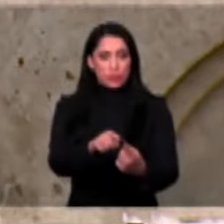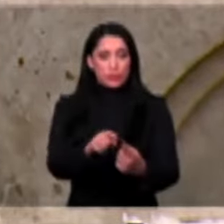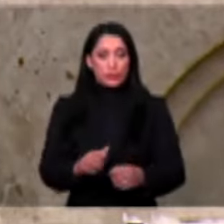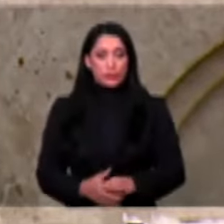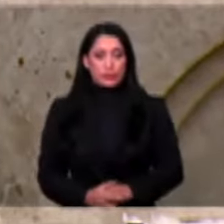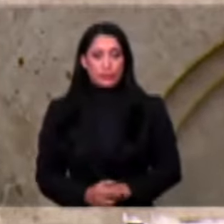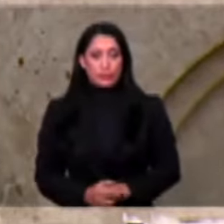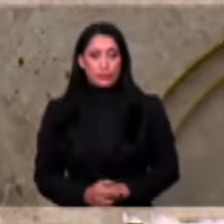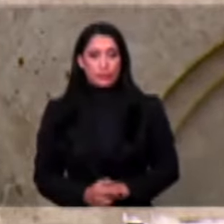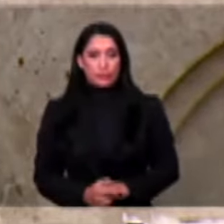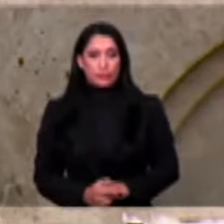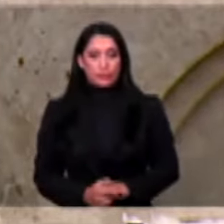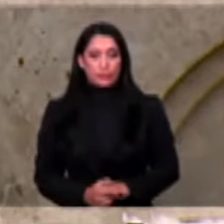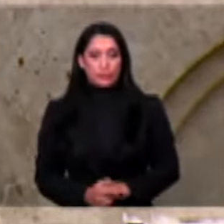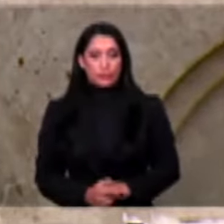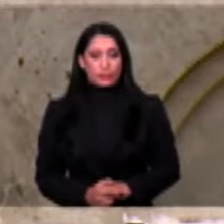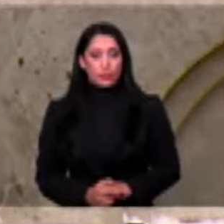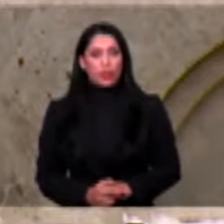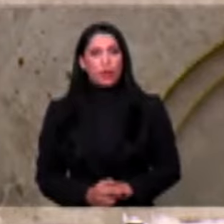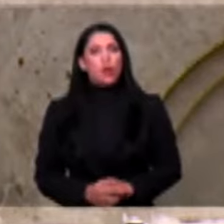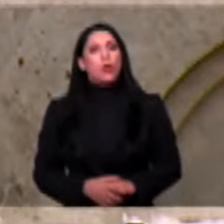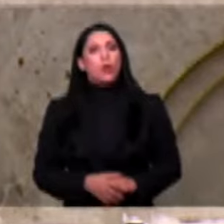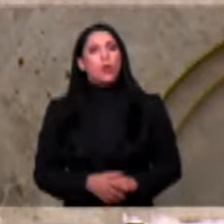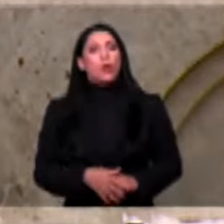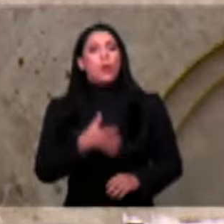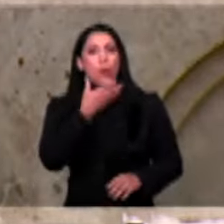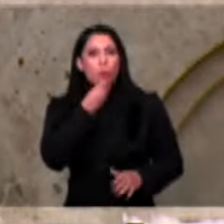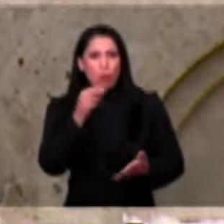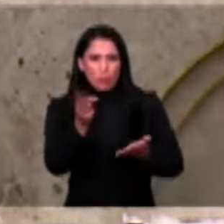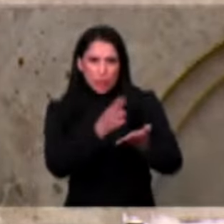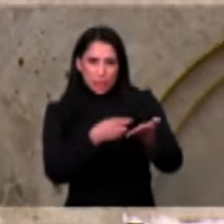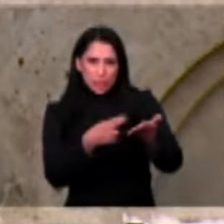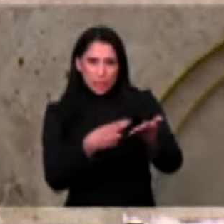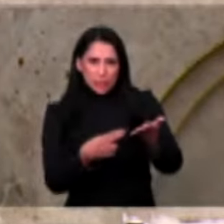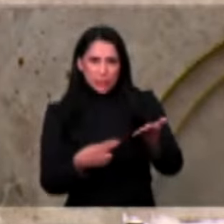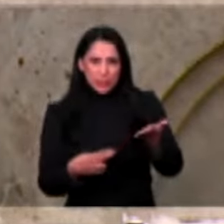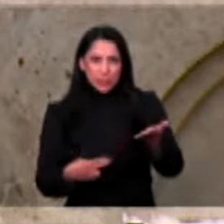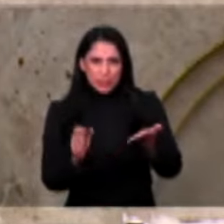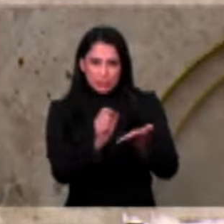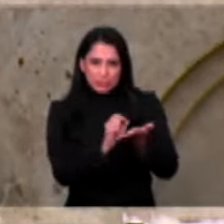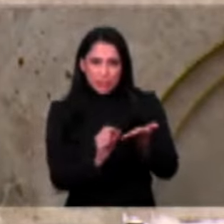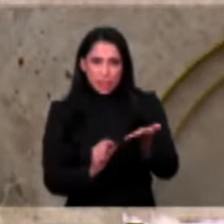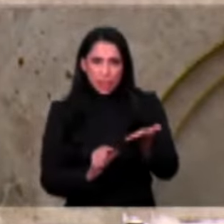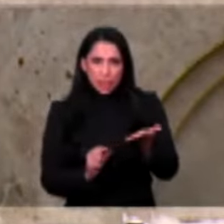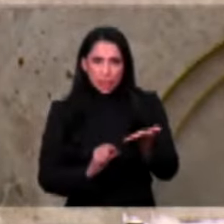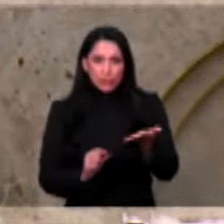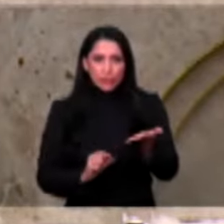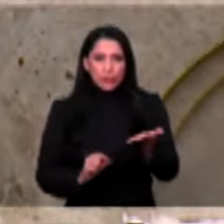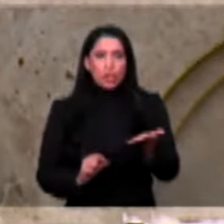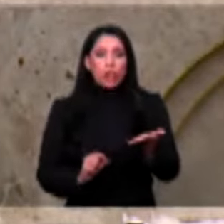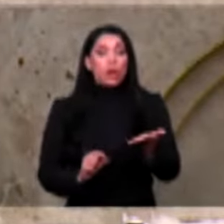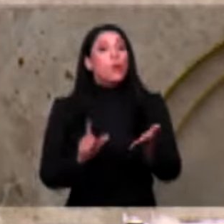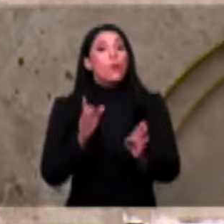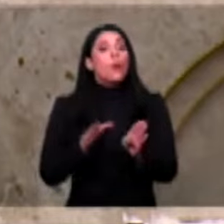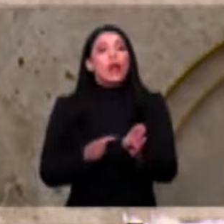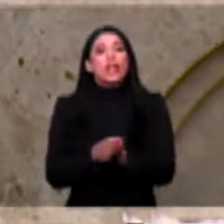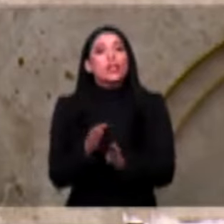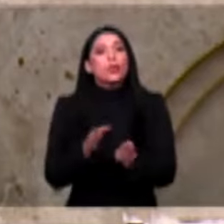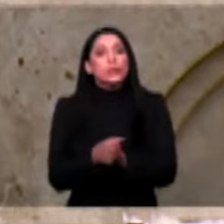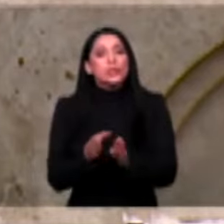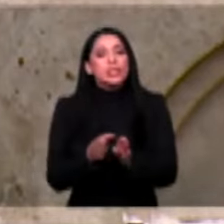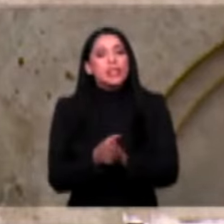É a mensagem de Cavafis, em memorável poema, em que o poeta grego aconselha